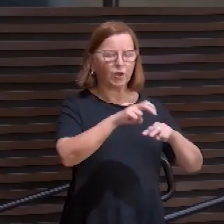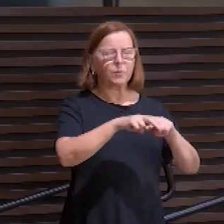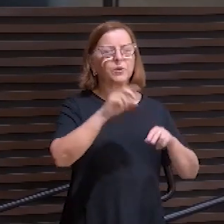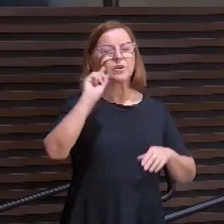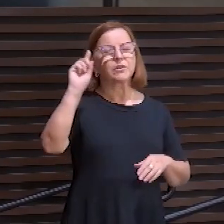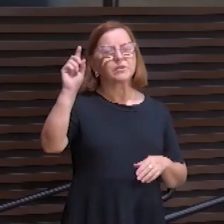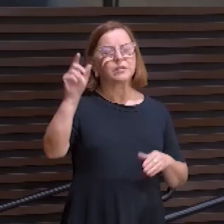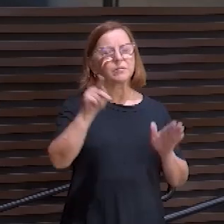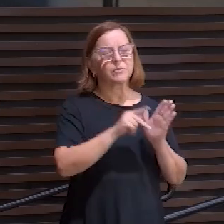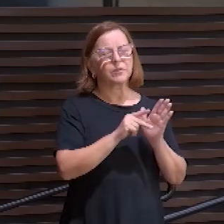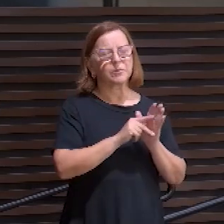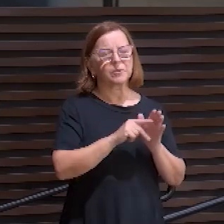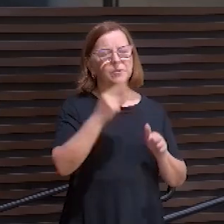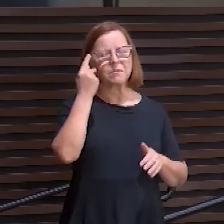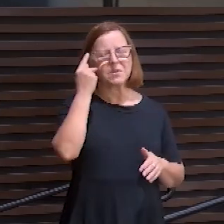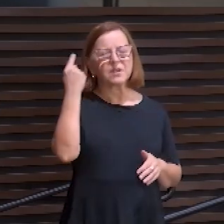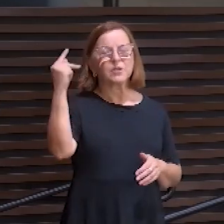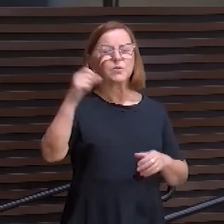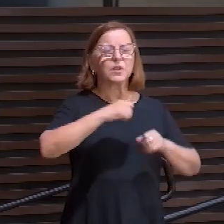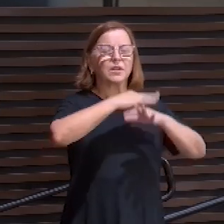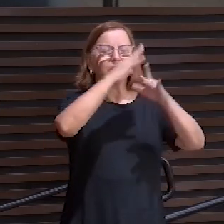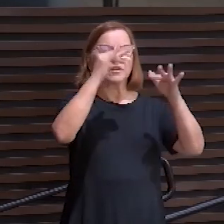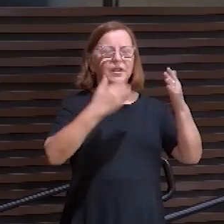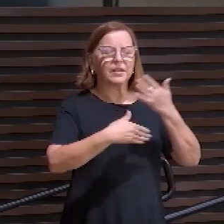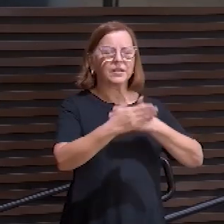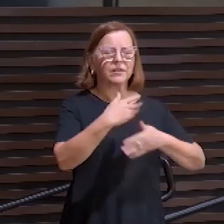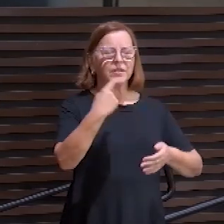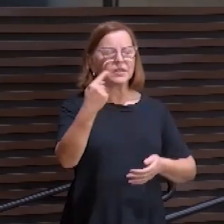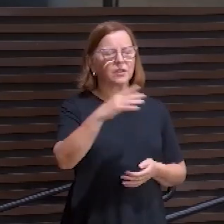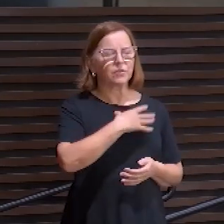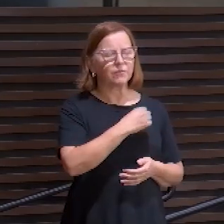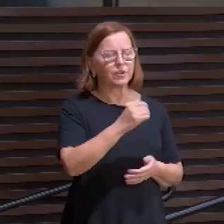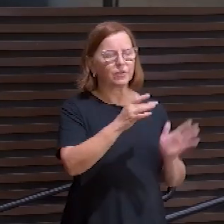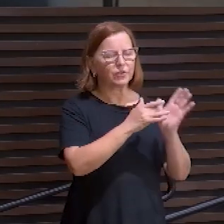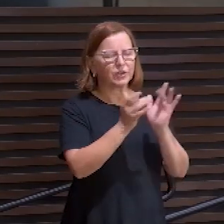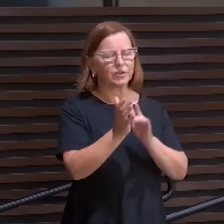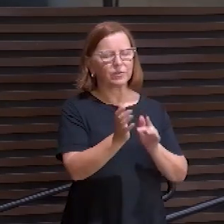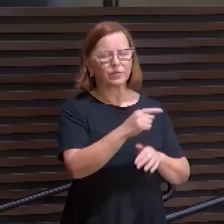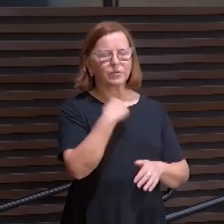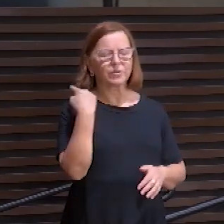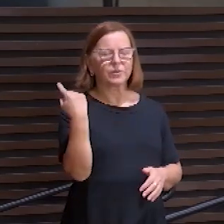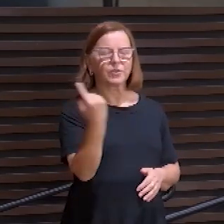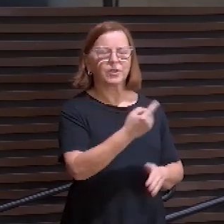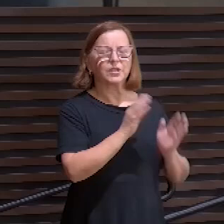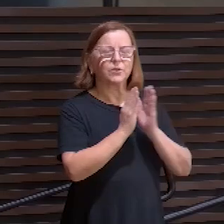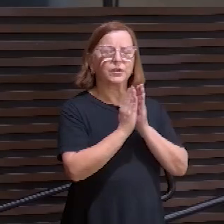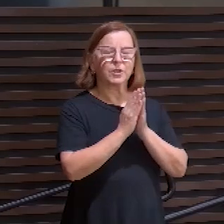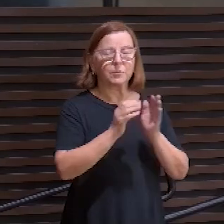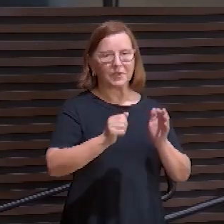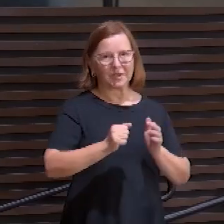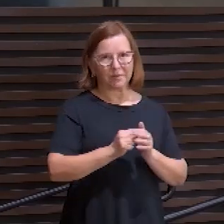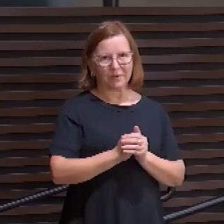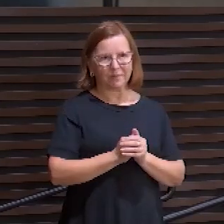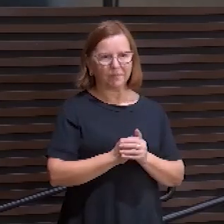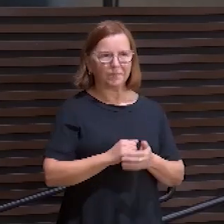para a Tua própria glória por meio do Teu Filho Jesus. É que nós oramos. Amém.